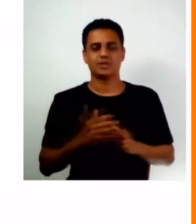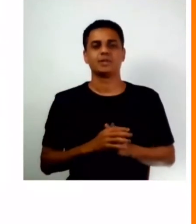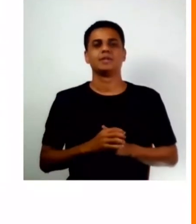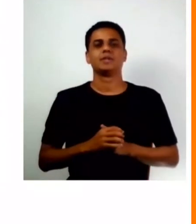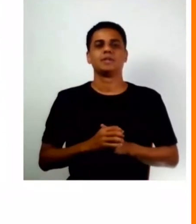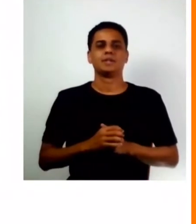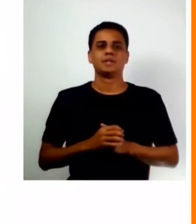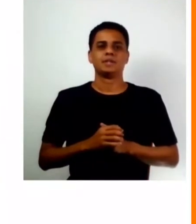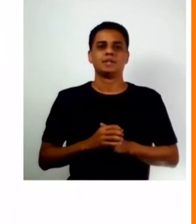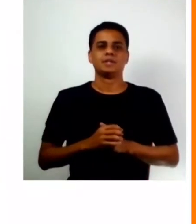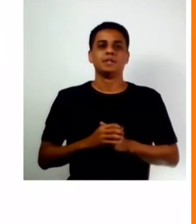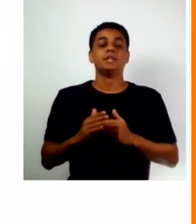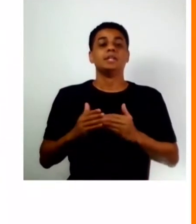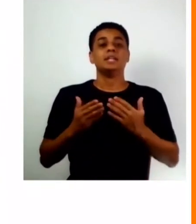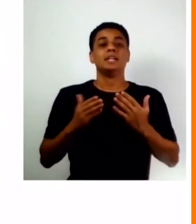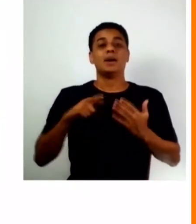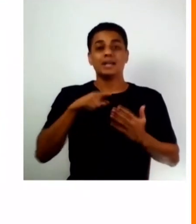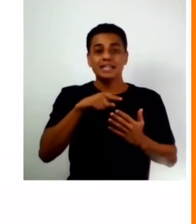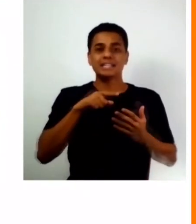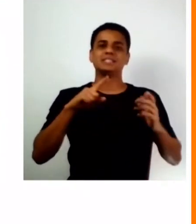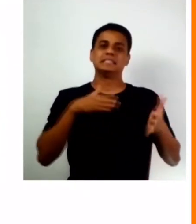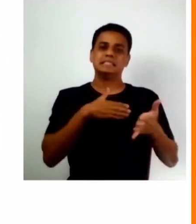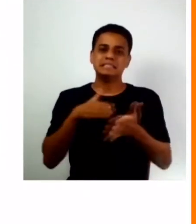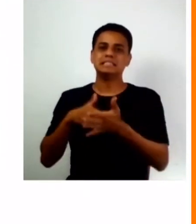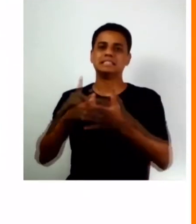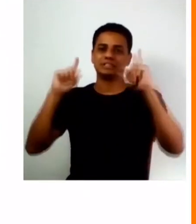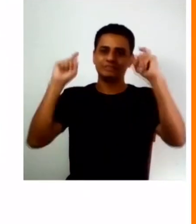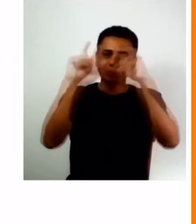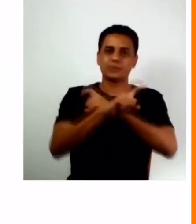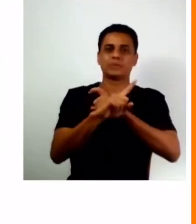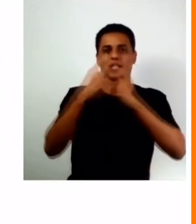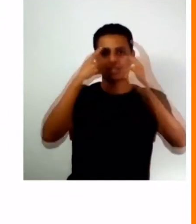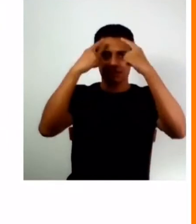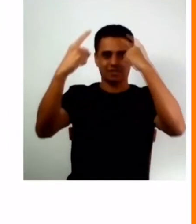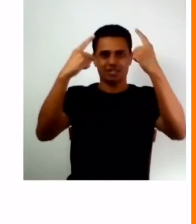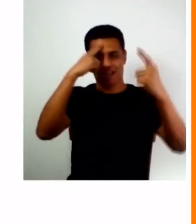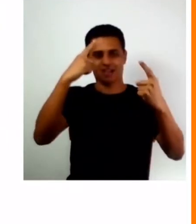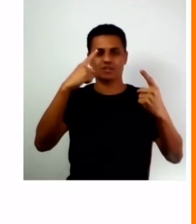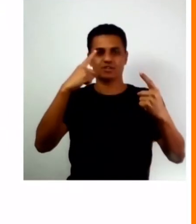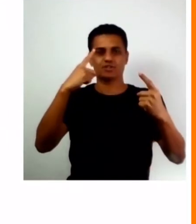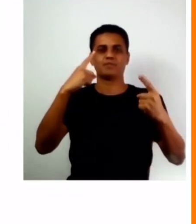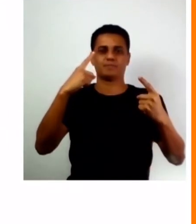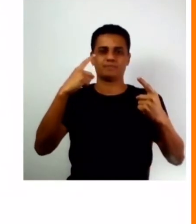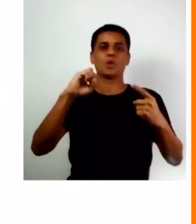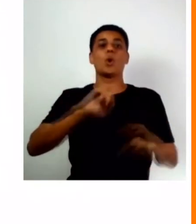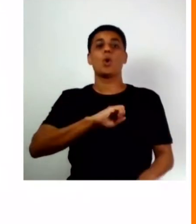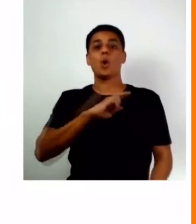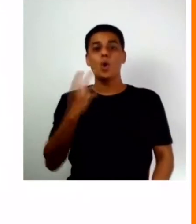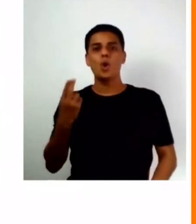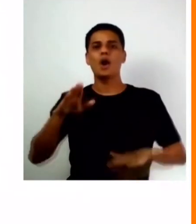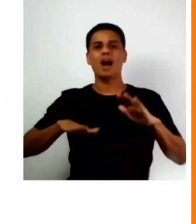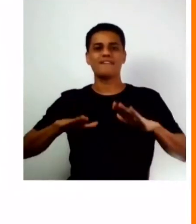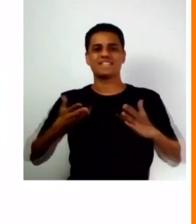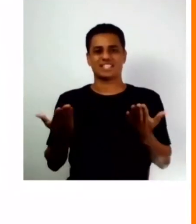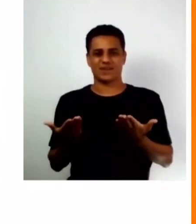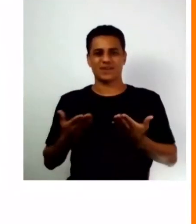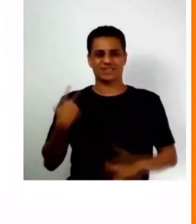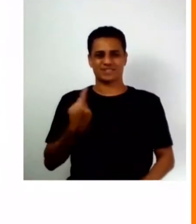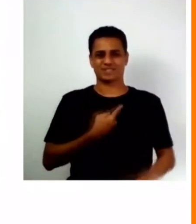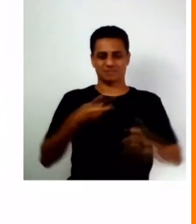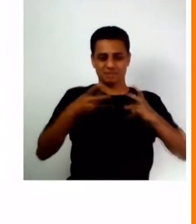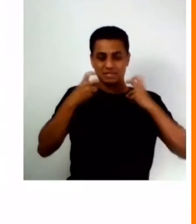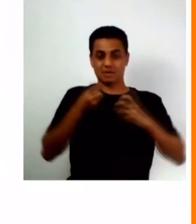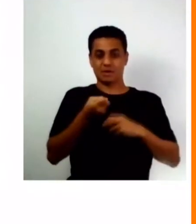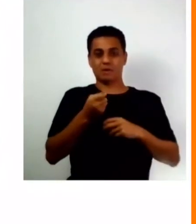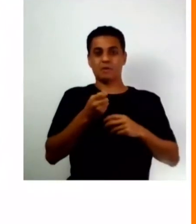dificulta a creatividade ou ao revés. Hoje estamos vendo como desde o confinamento moita gente en todo o mundo está creando